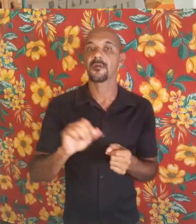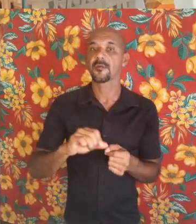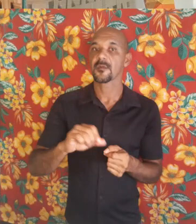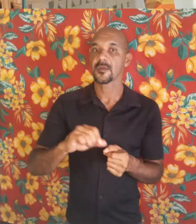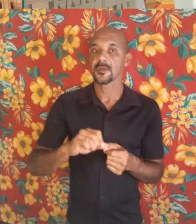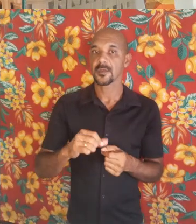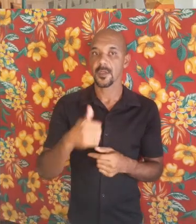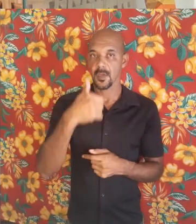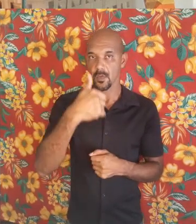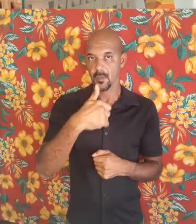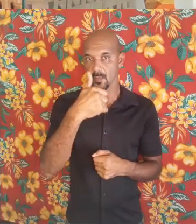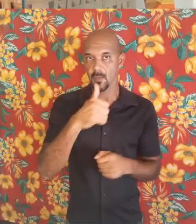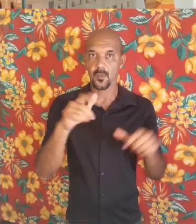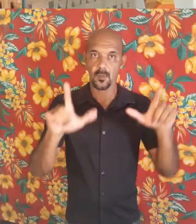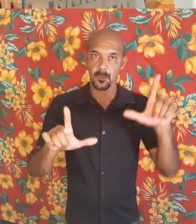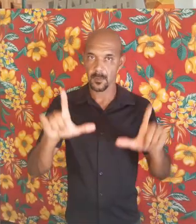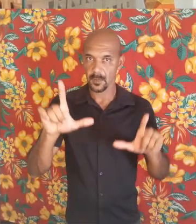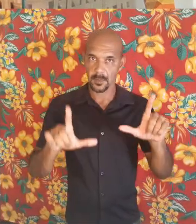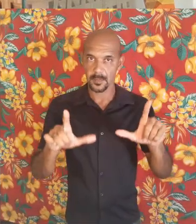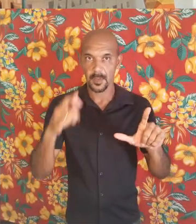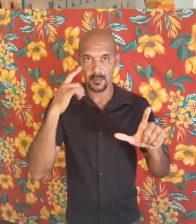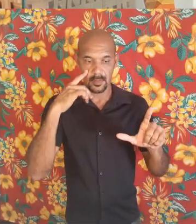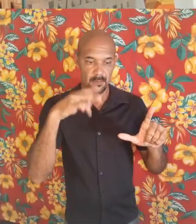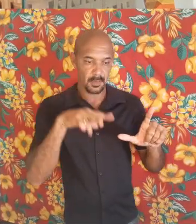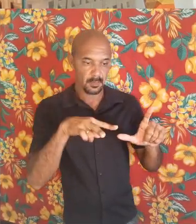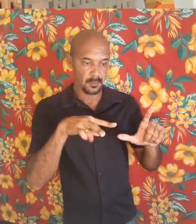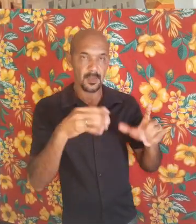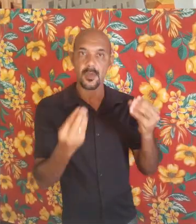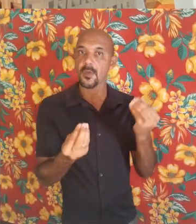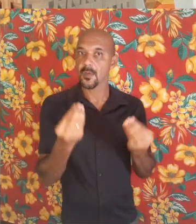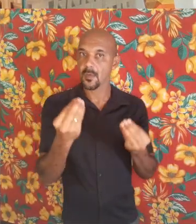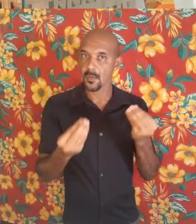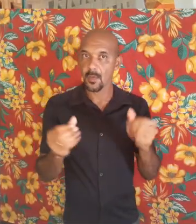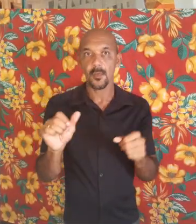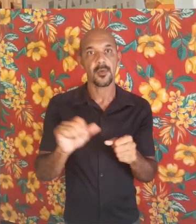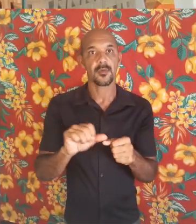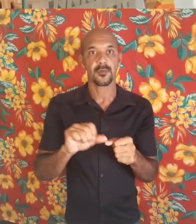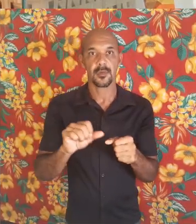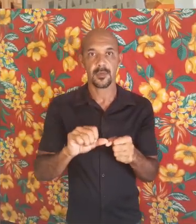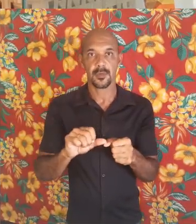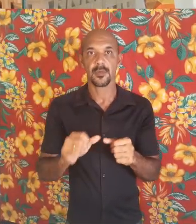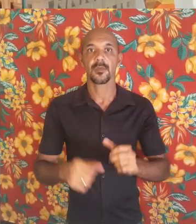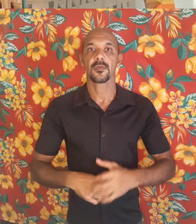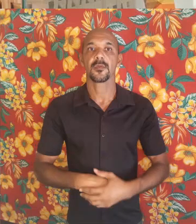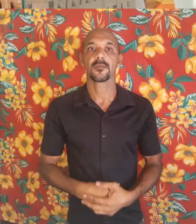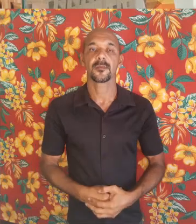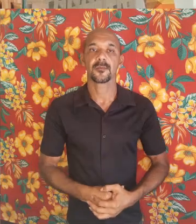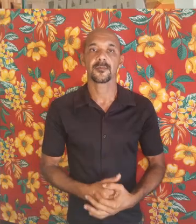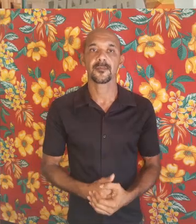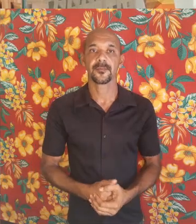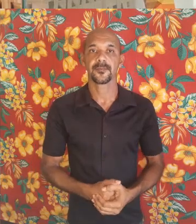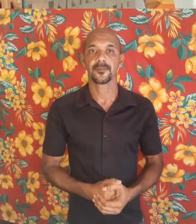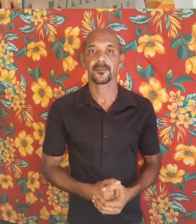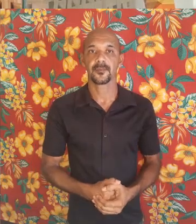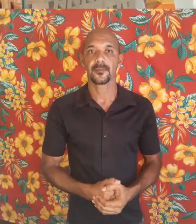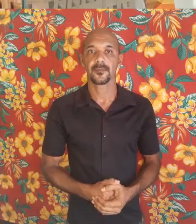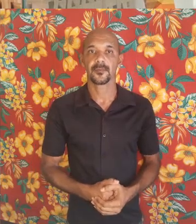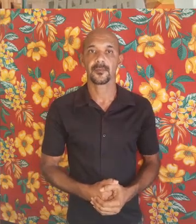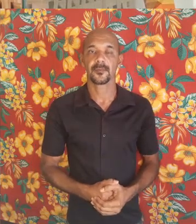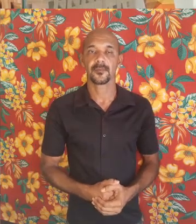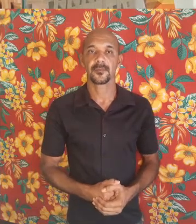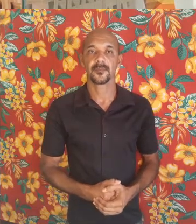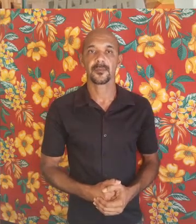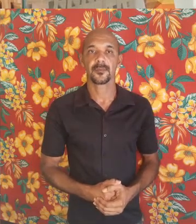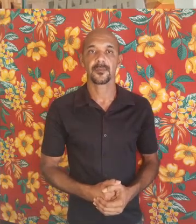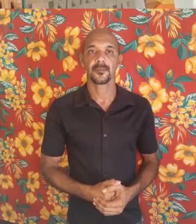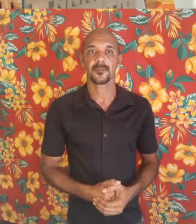ver como é feito o trabalho de quadro. É um trabalho que requer paciência, né? Um pouco